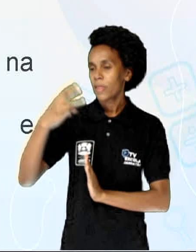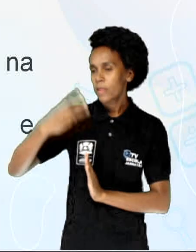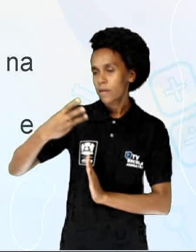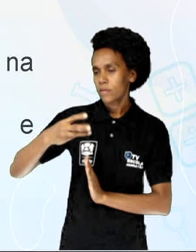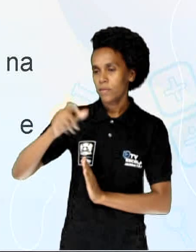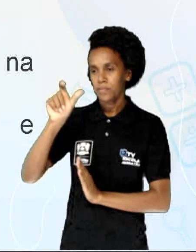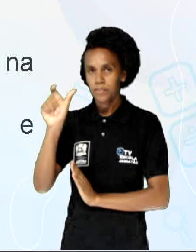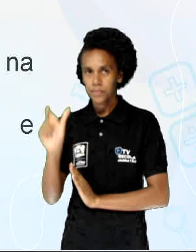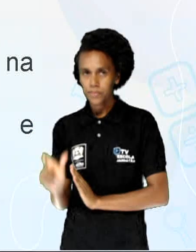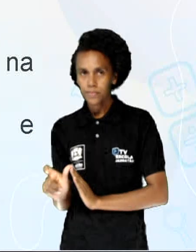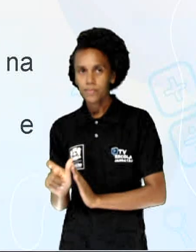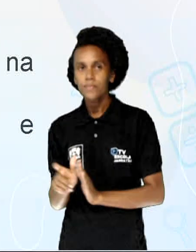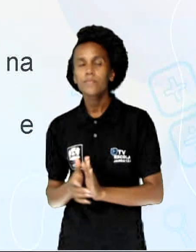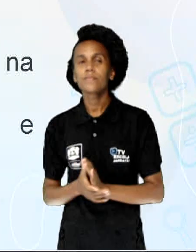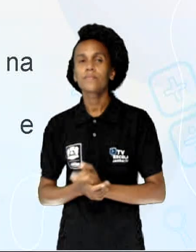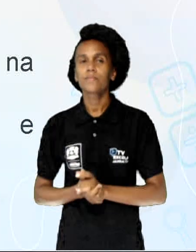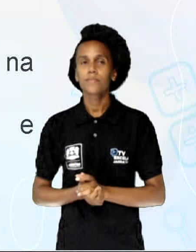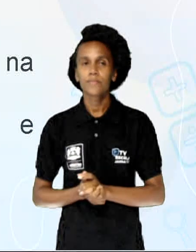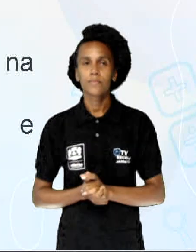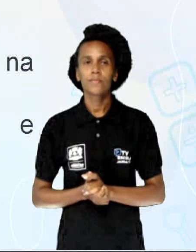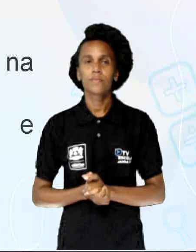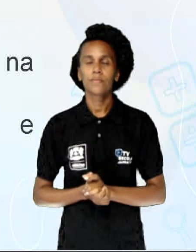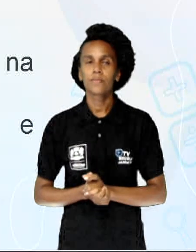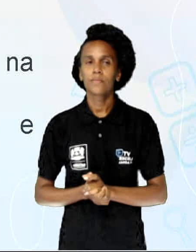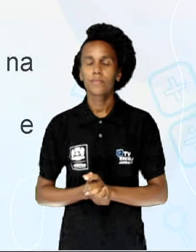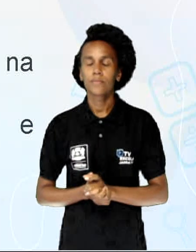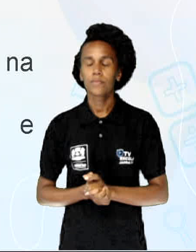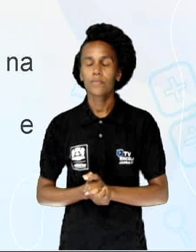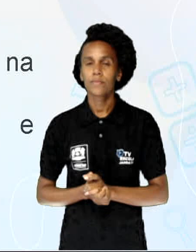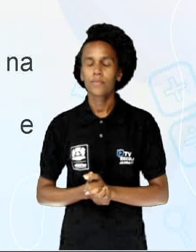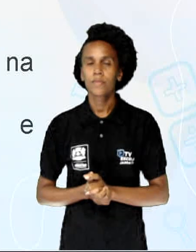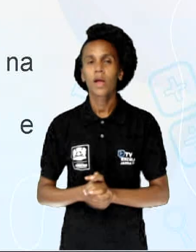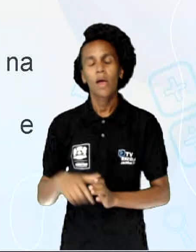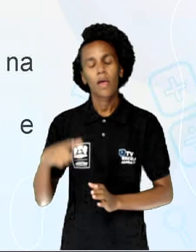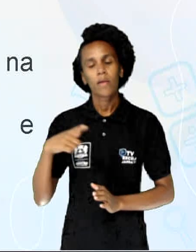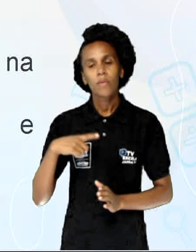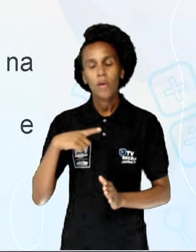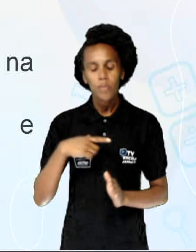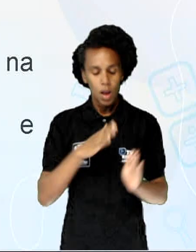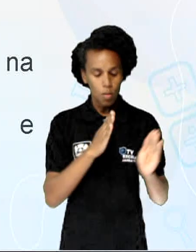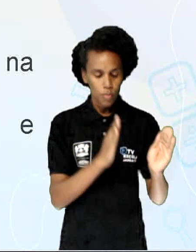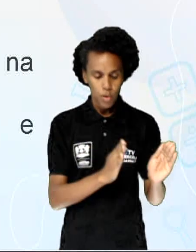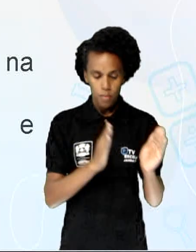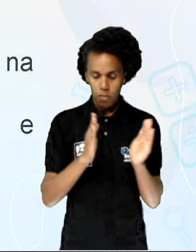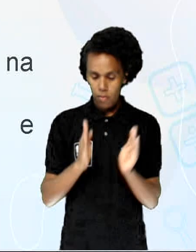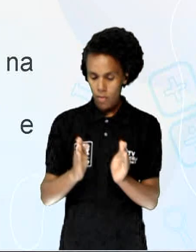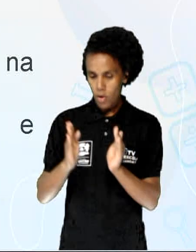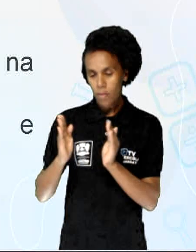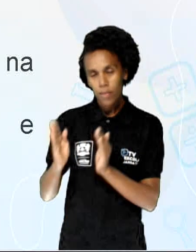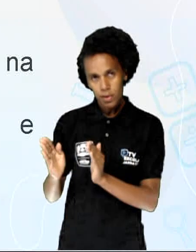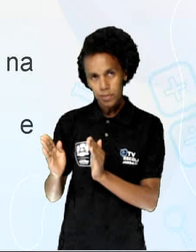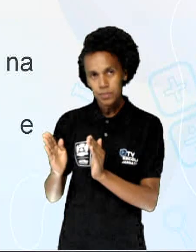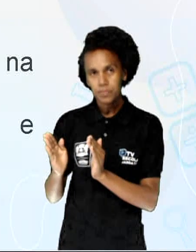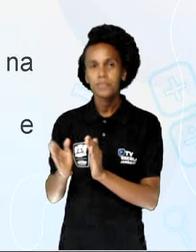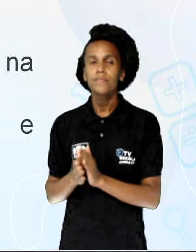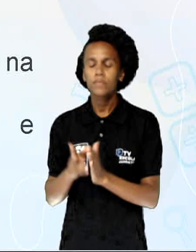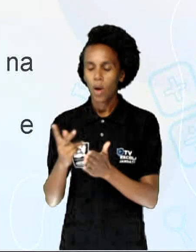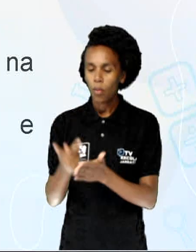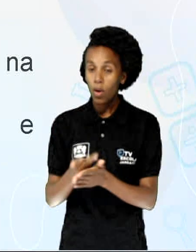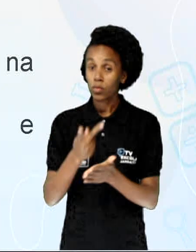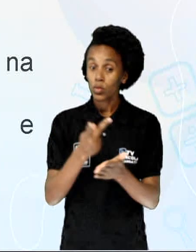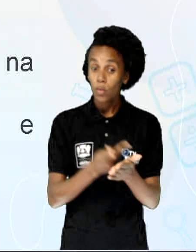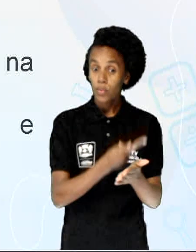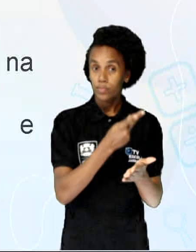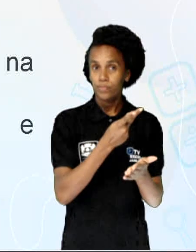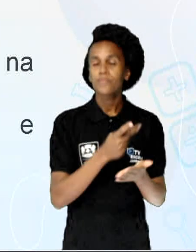Evidentemente, se estamos falando da vida de alguém, ele tem que ser contado numa ordem cronológica dos fatos, como eu tinha falado anteriormente, com começo,